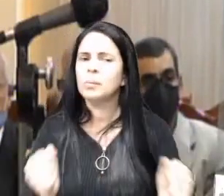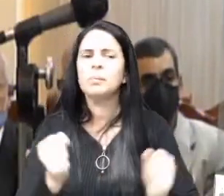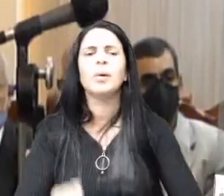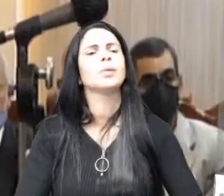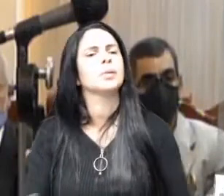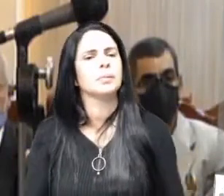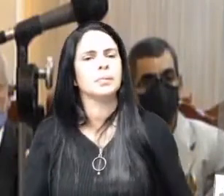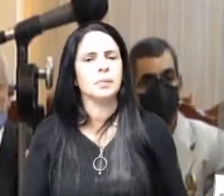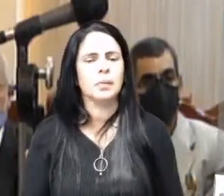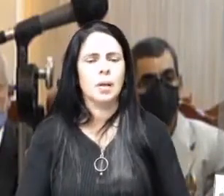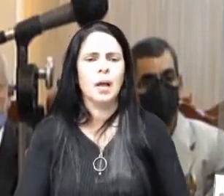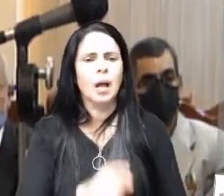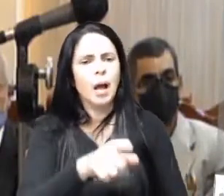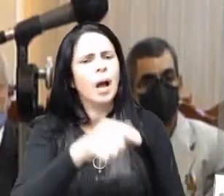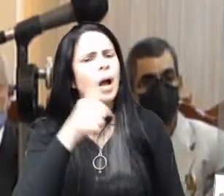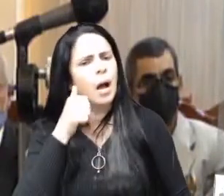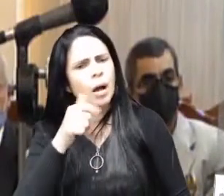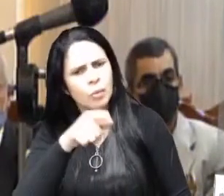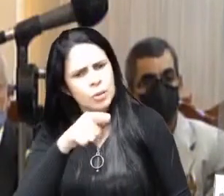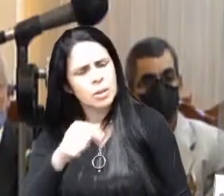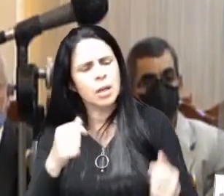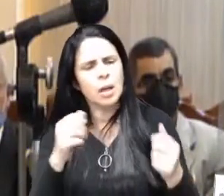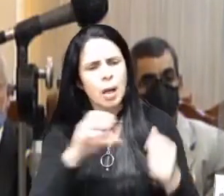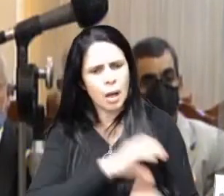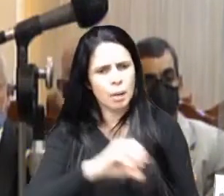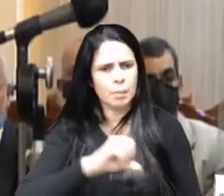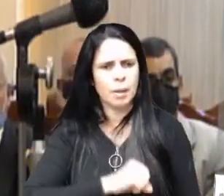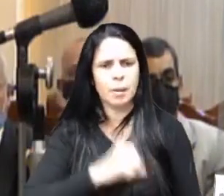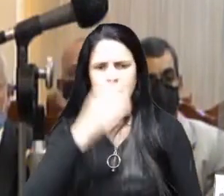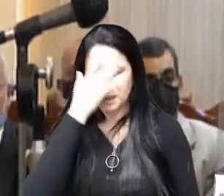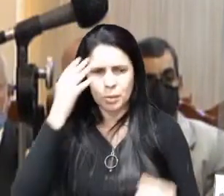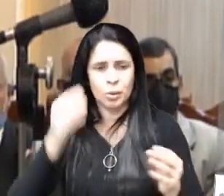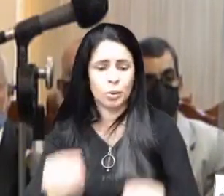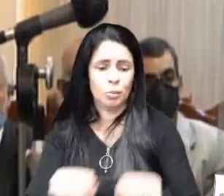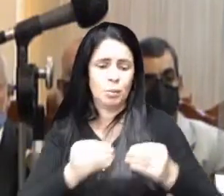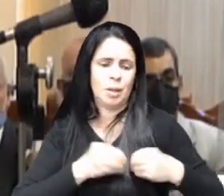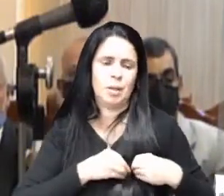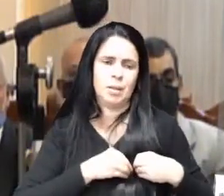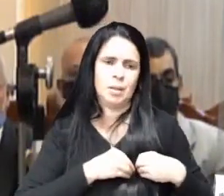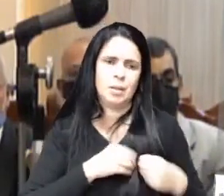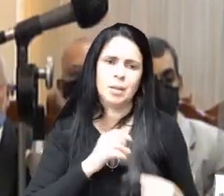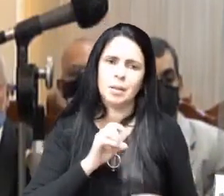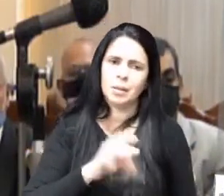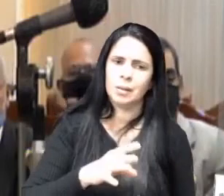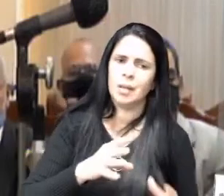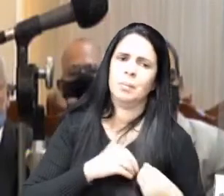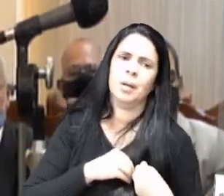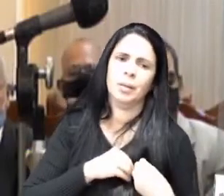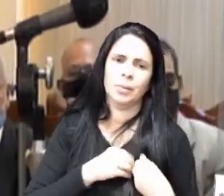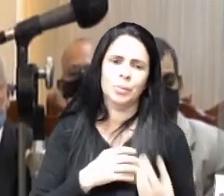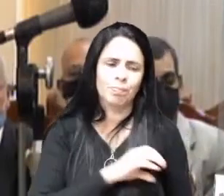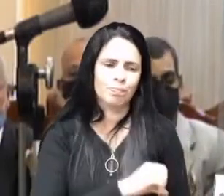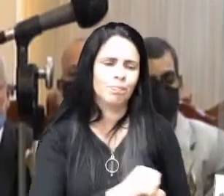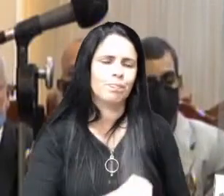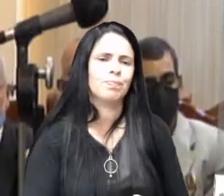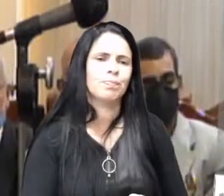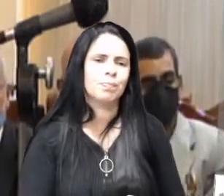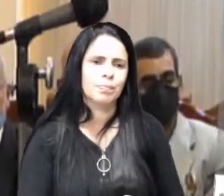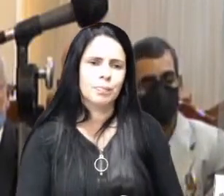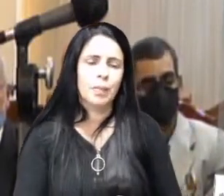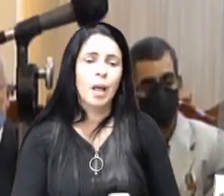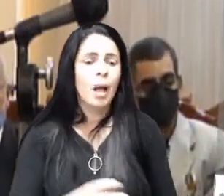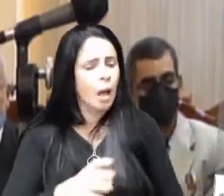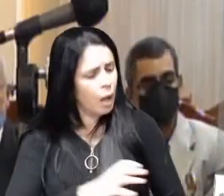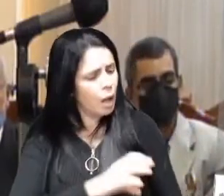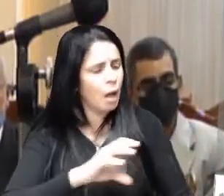Ama a quem não merece ser amado. Eita, Jesus, vai apertar aqui agora um pouco. Ama a quem